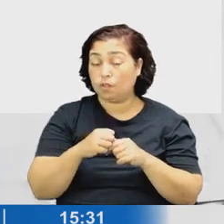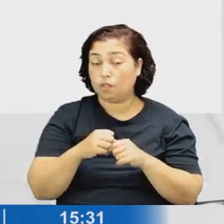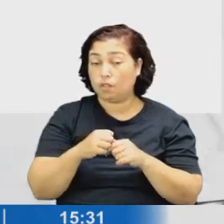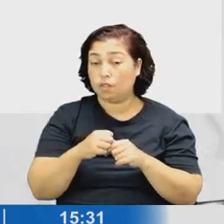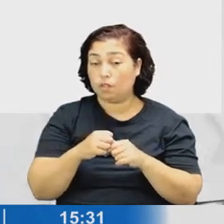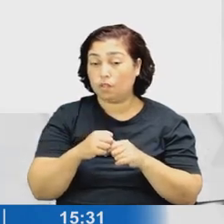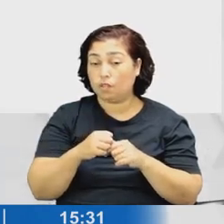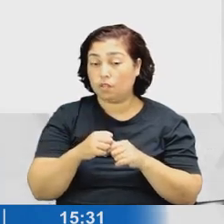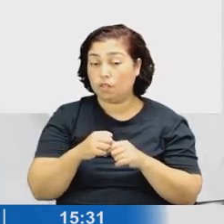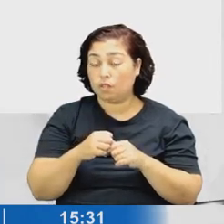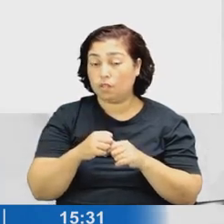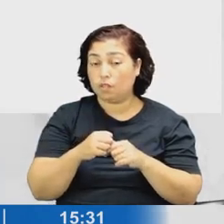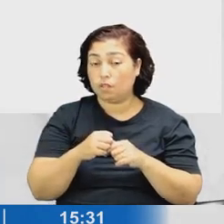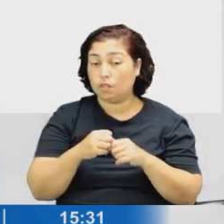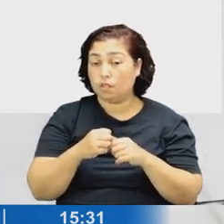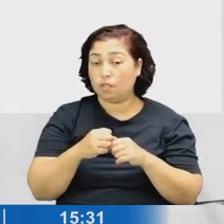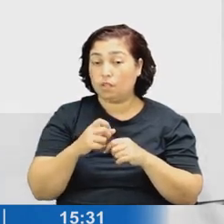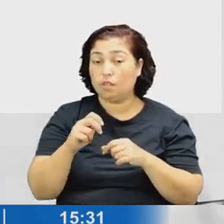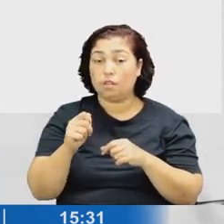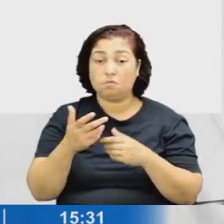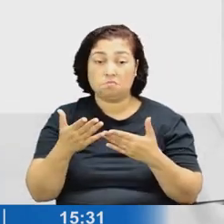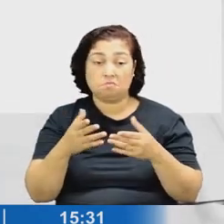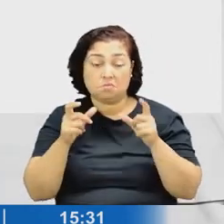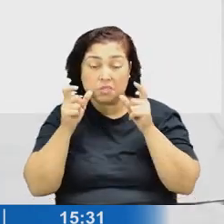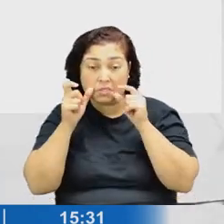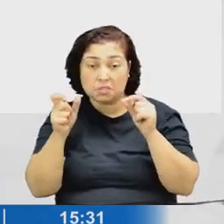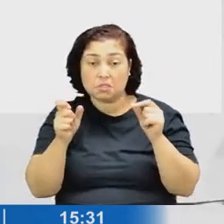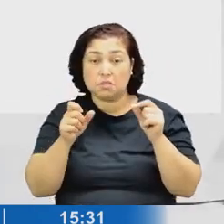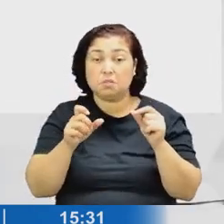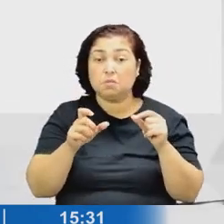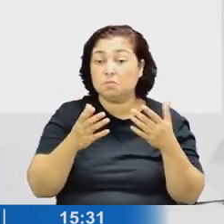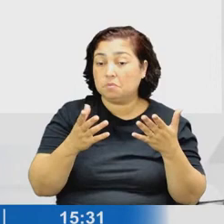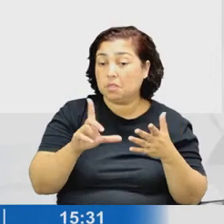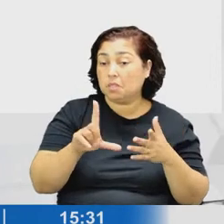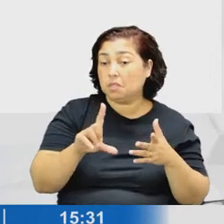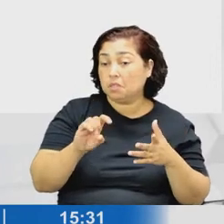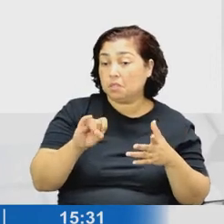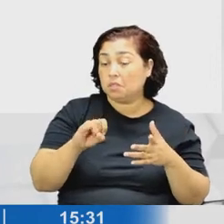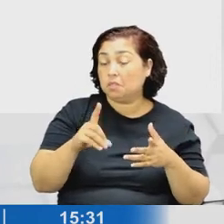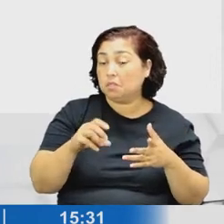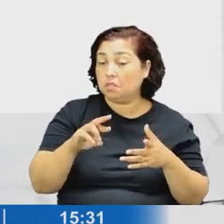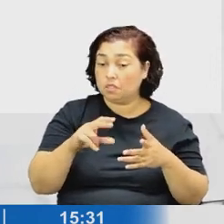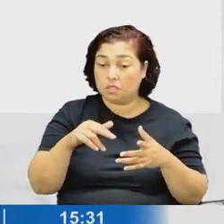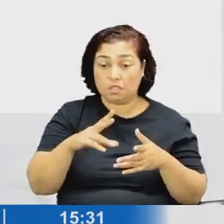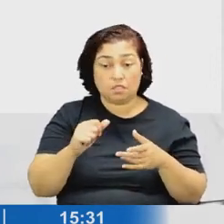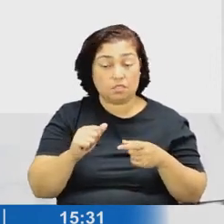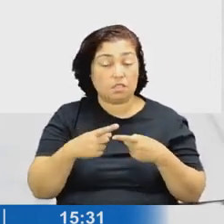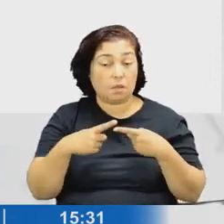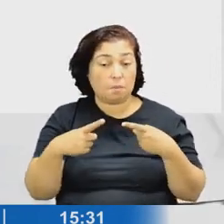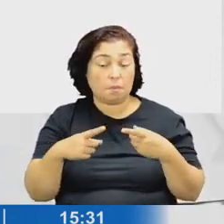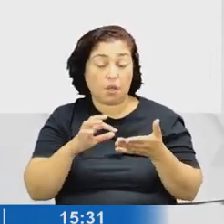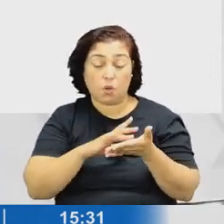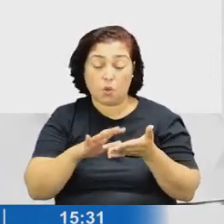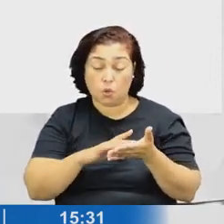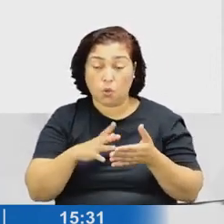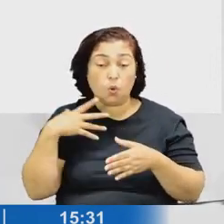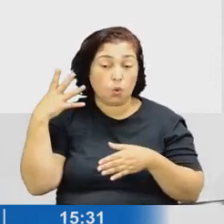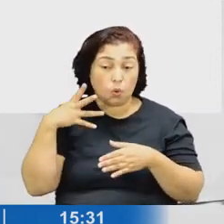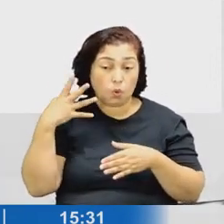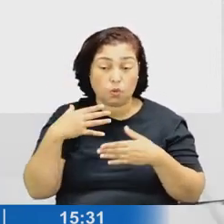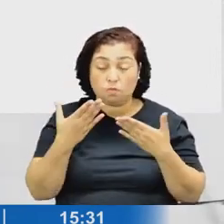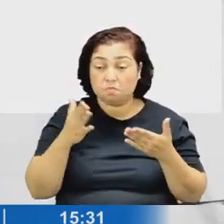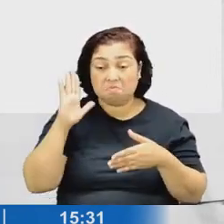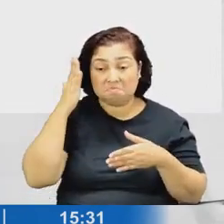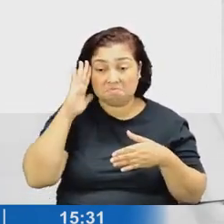se eu der atenção mais para liderança Será que o alavanca outras coisas se eu dei atenção mais para o digital ou mais para o discurso ou para agenda